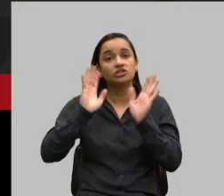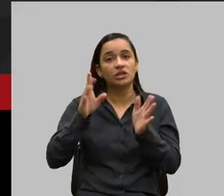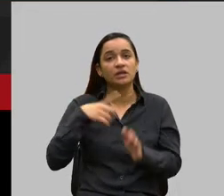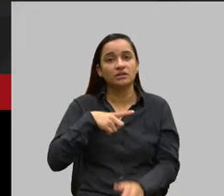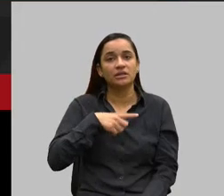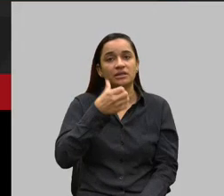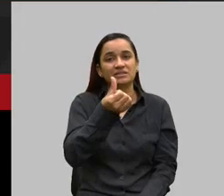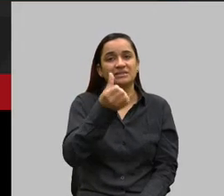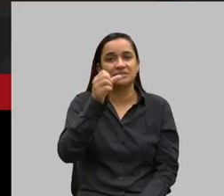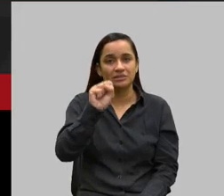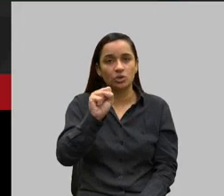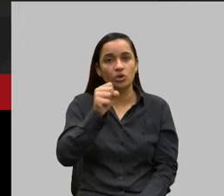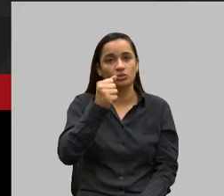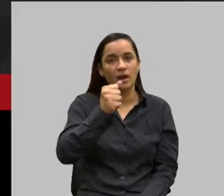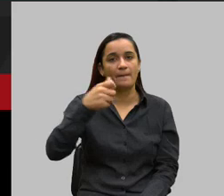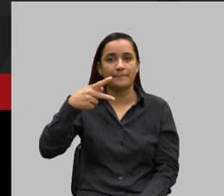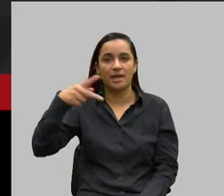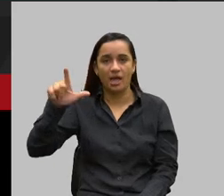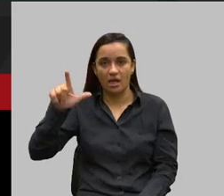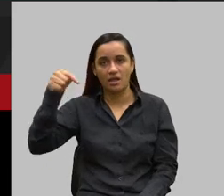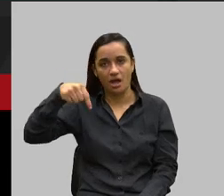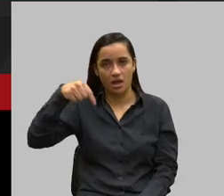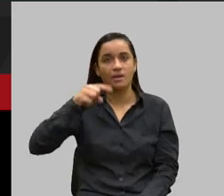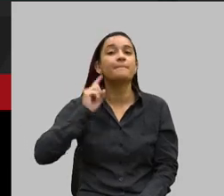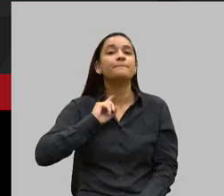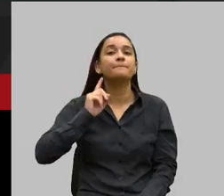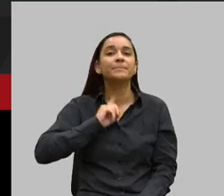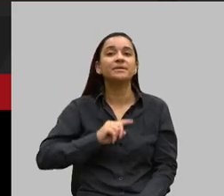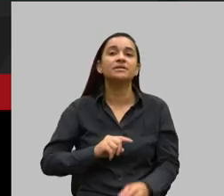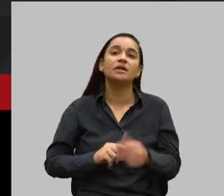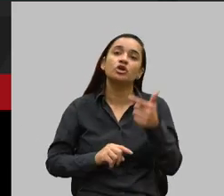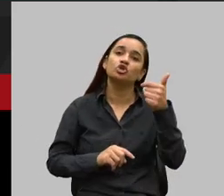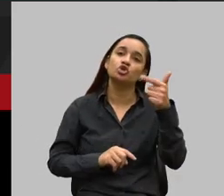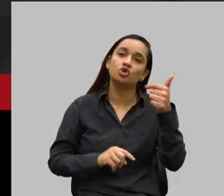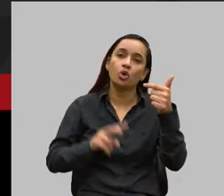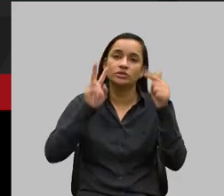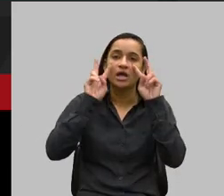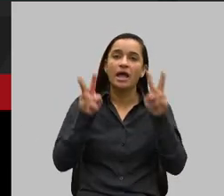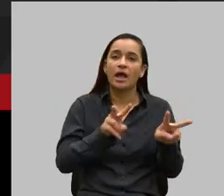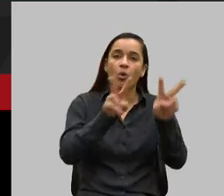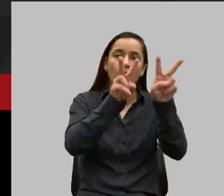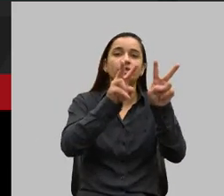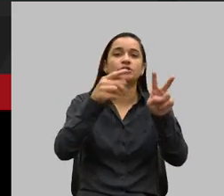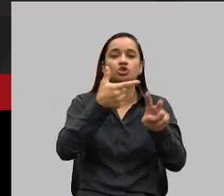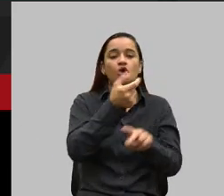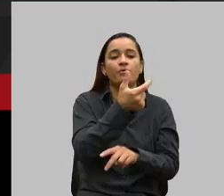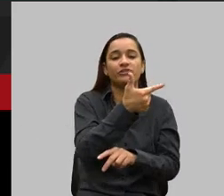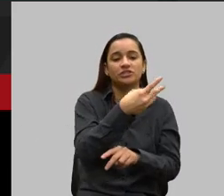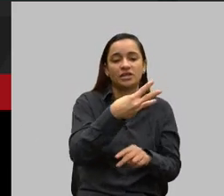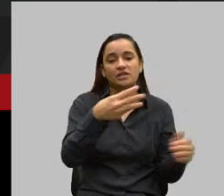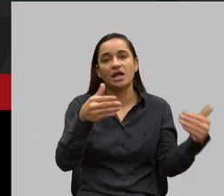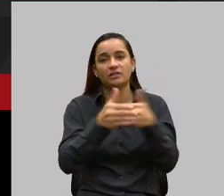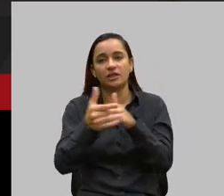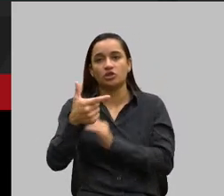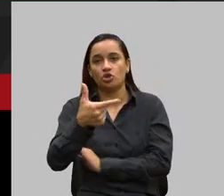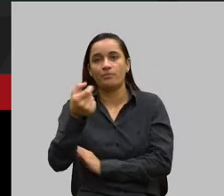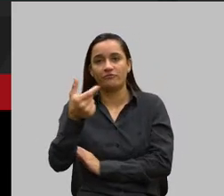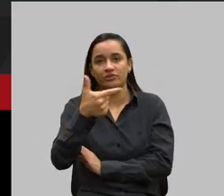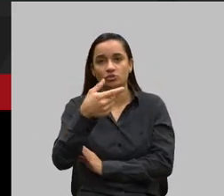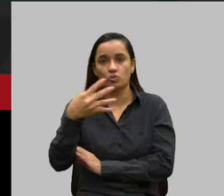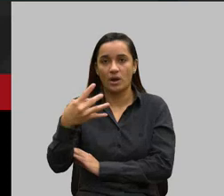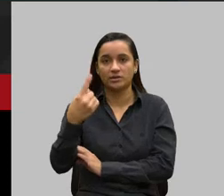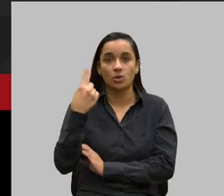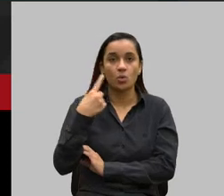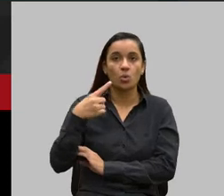e 12 apelos reconhecidos aí de 2023 a 2024 né que é o período da última do último